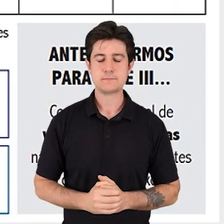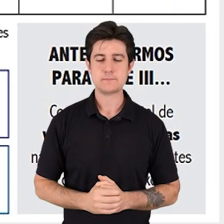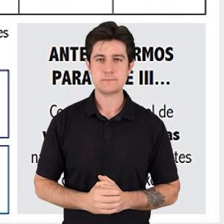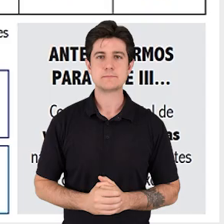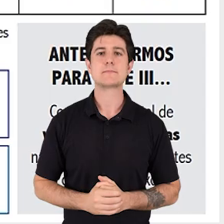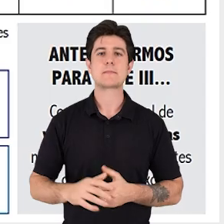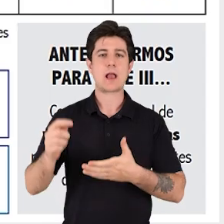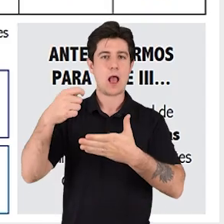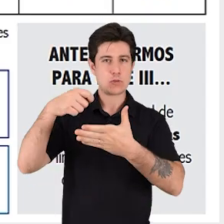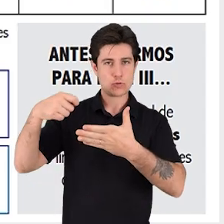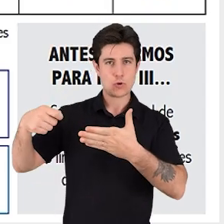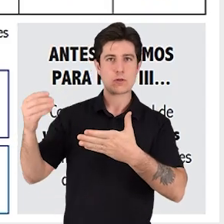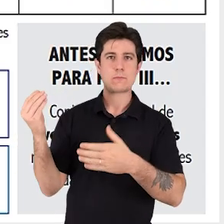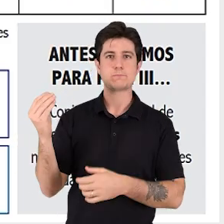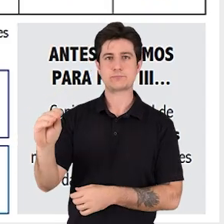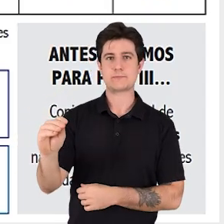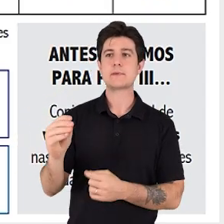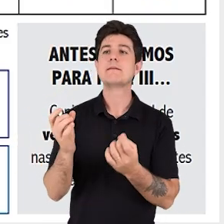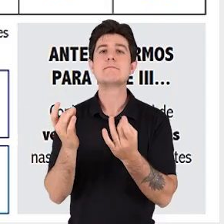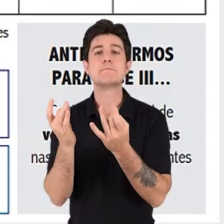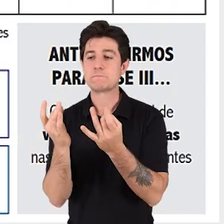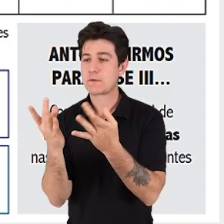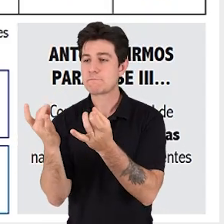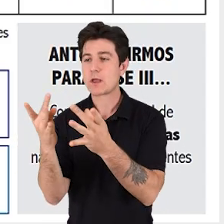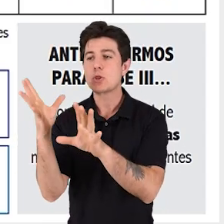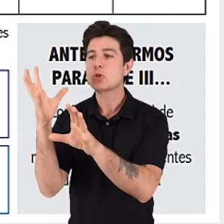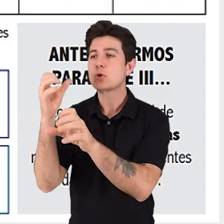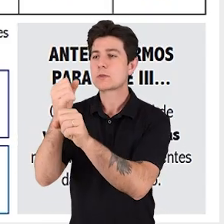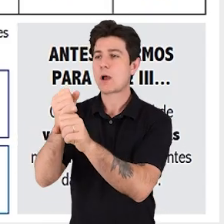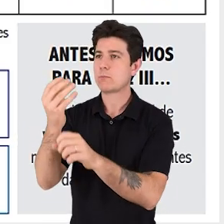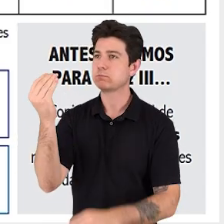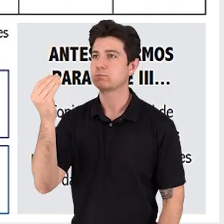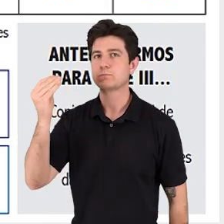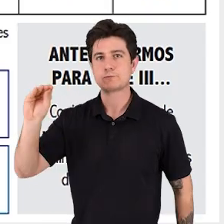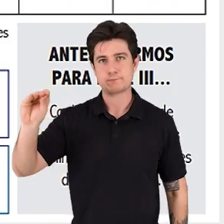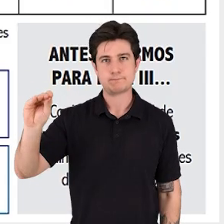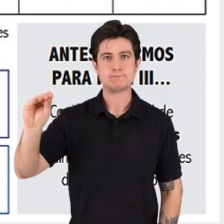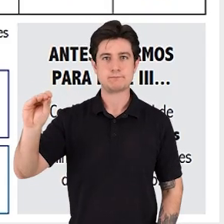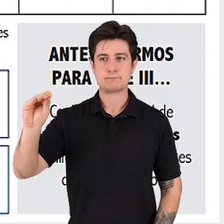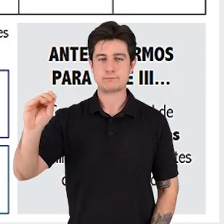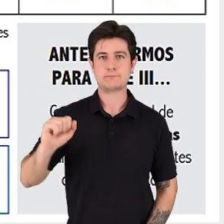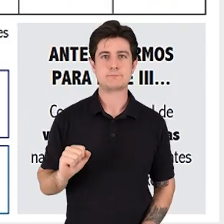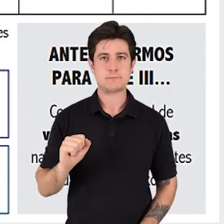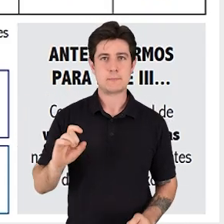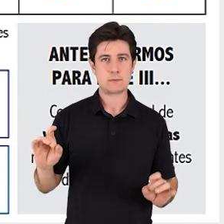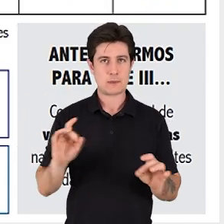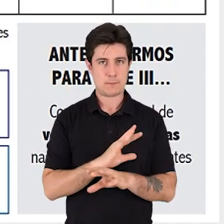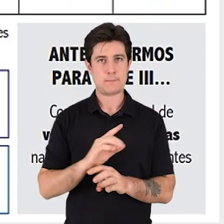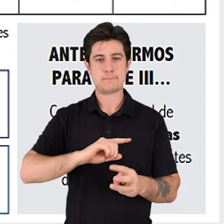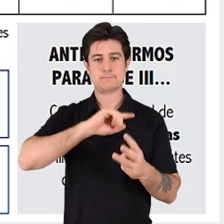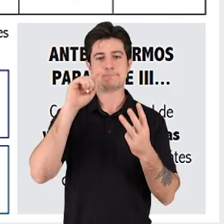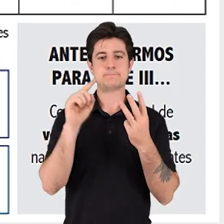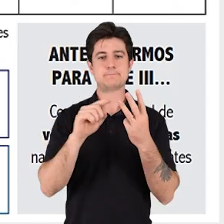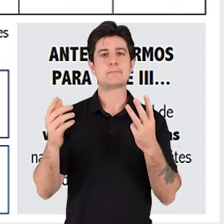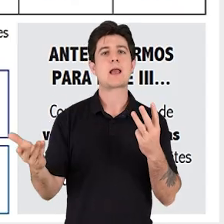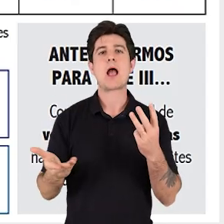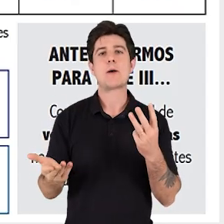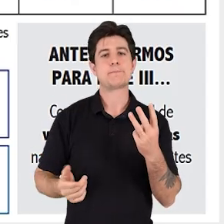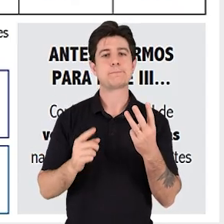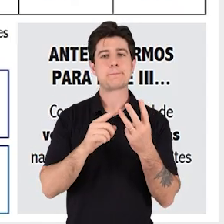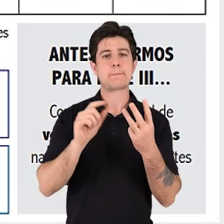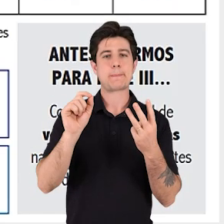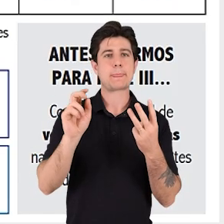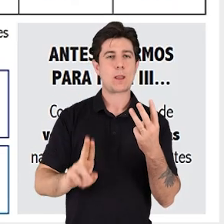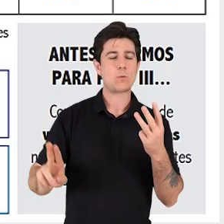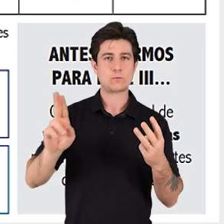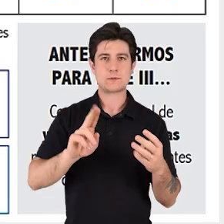O resultado dessa conta deverá ser anotado na tabela como o total de vendas. Uma vez terminada a fase 2, passamos para a fase